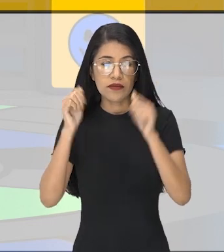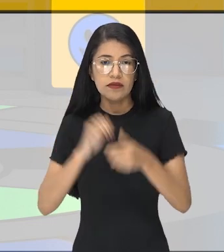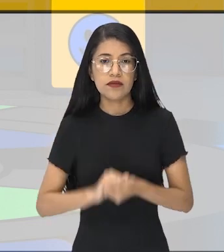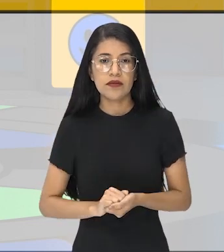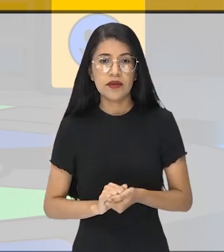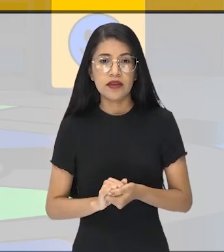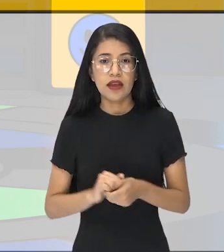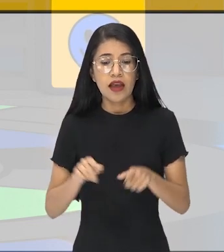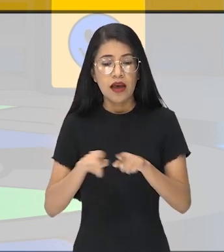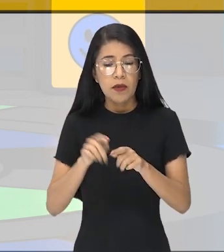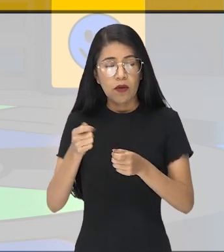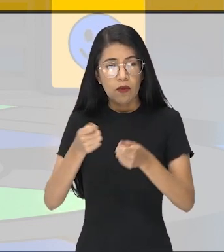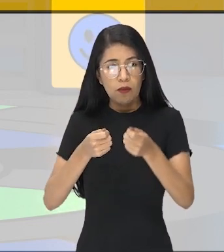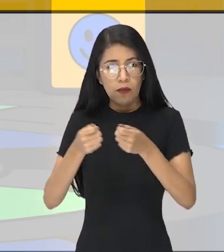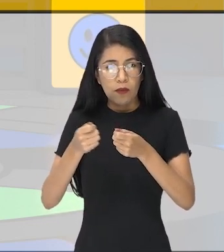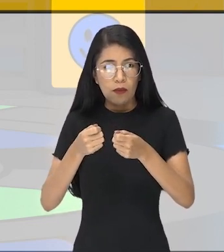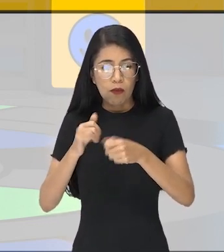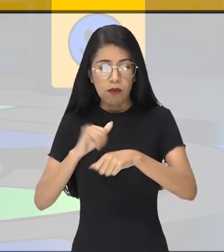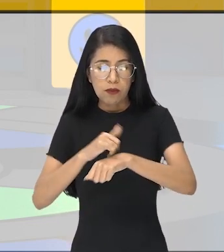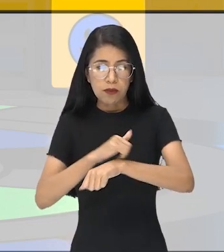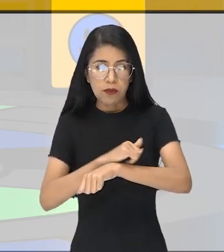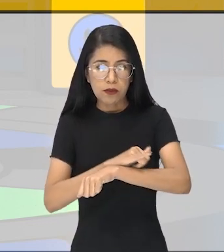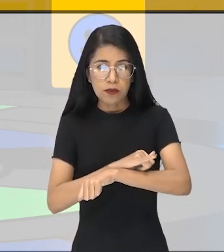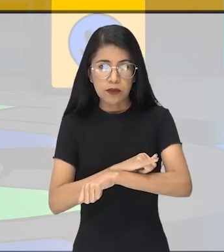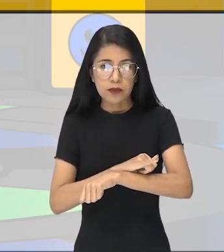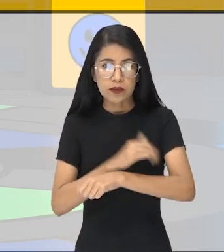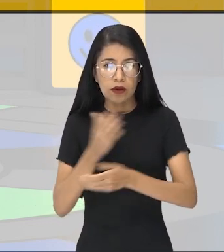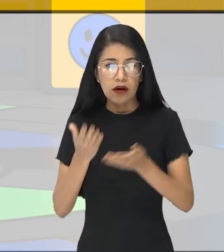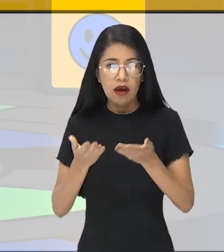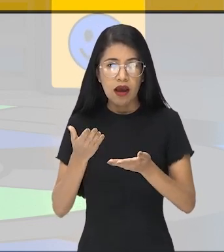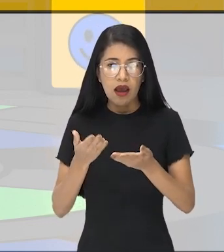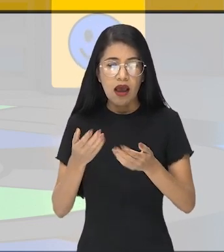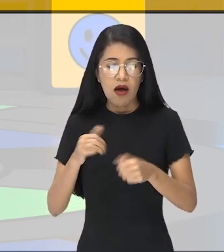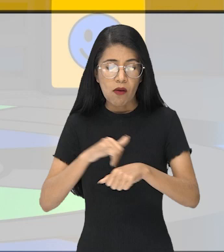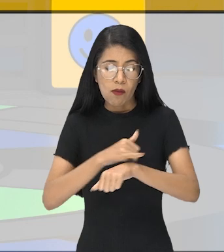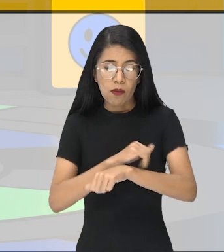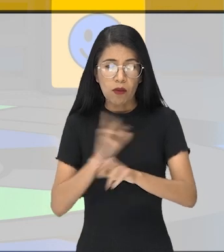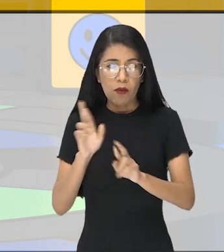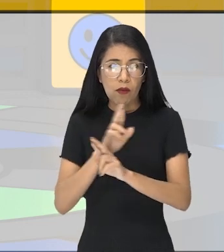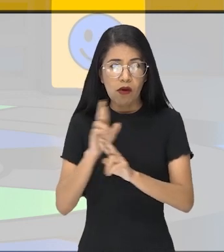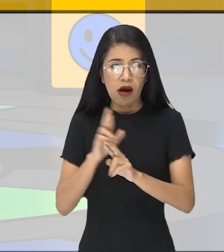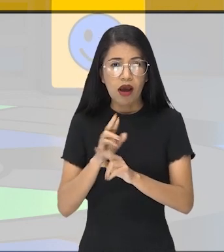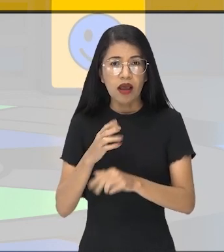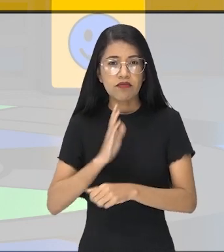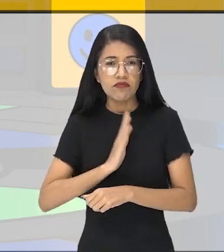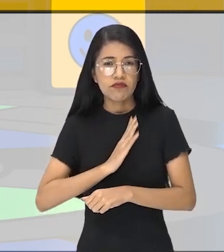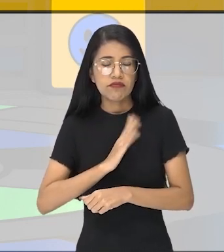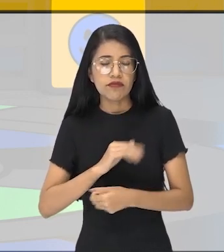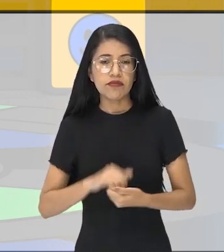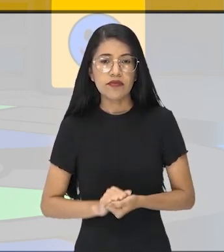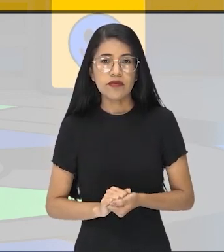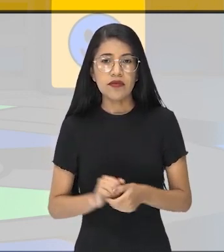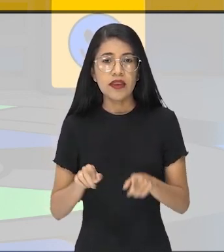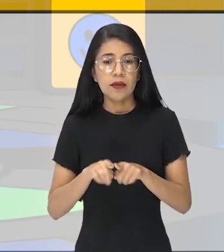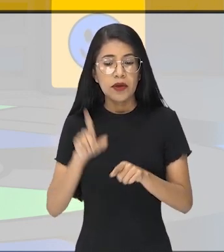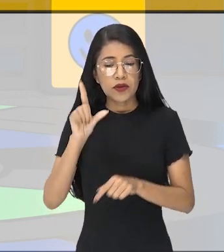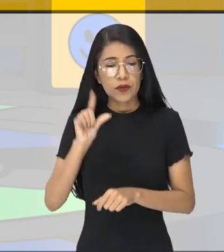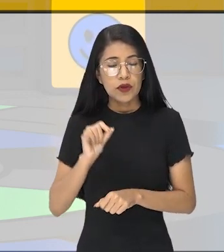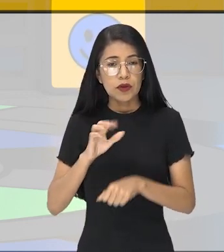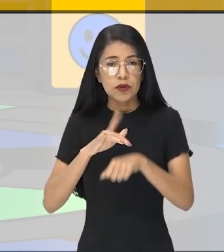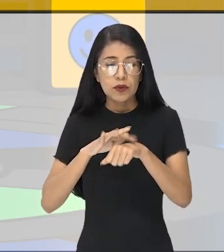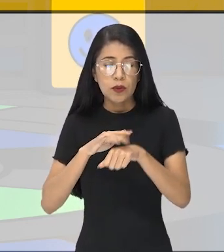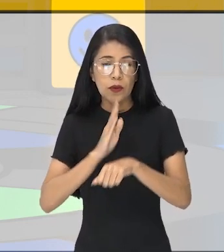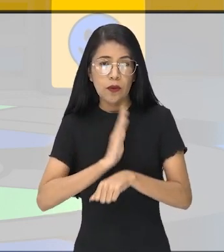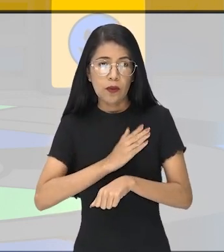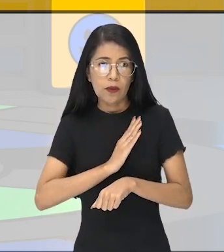peso corpóreo, porque a obesidade e a gordura está muito associado a esse caso. Redução de riscos cardiovasculares, diminuindo problemas